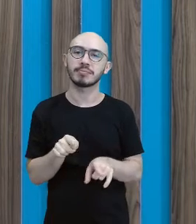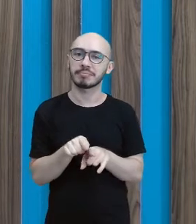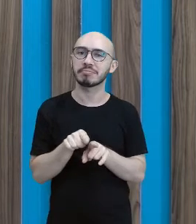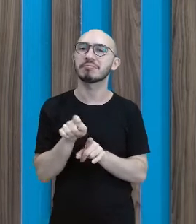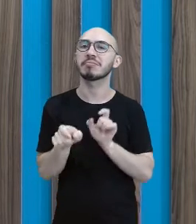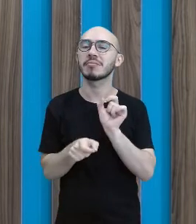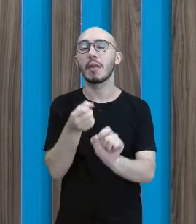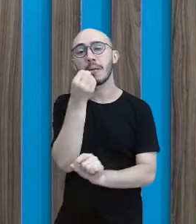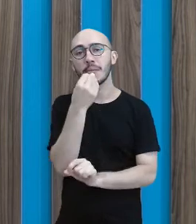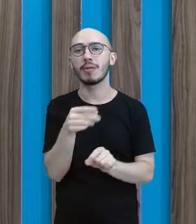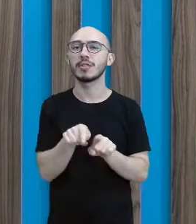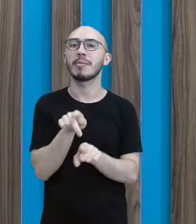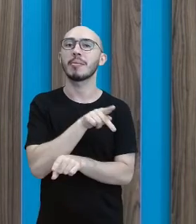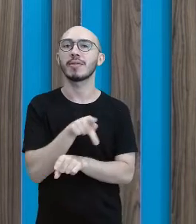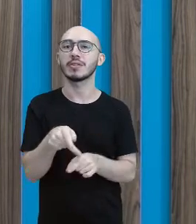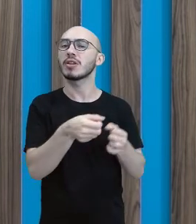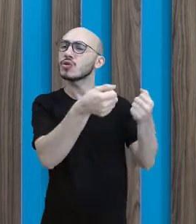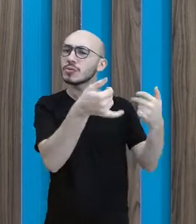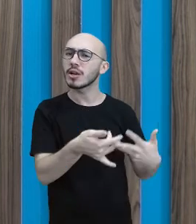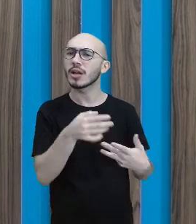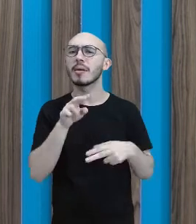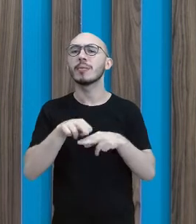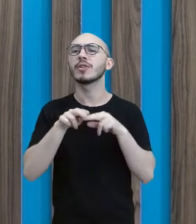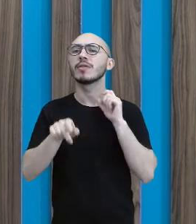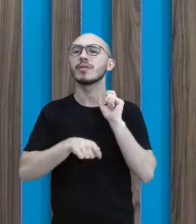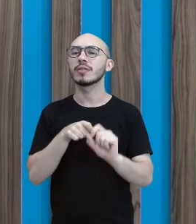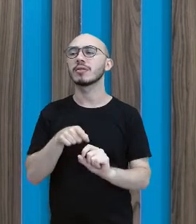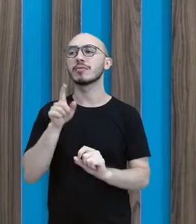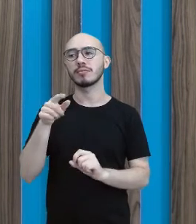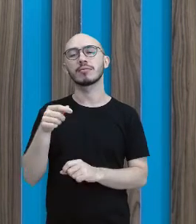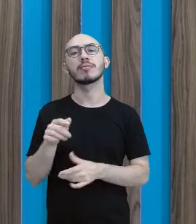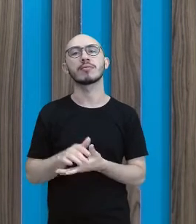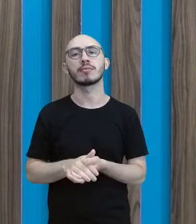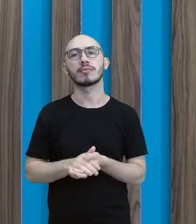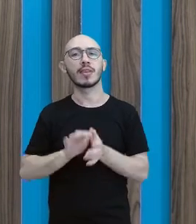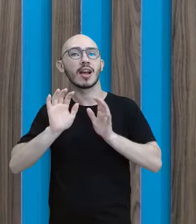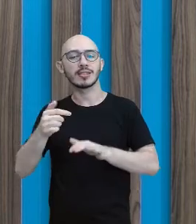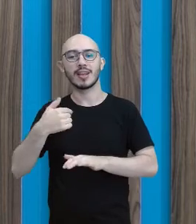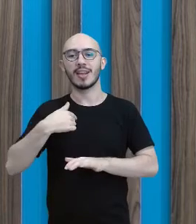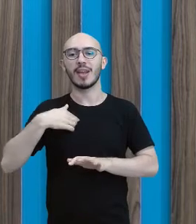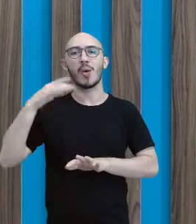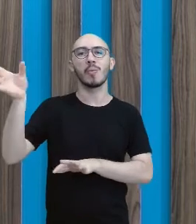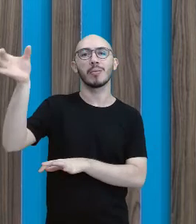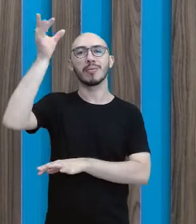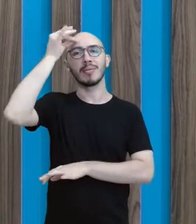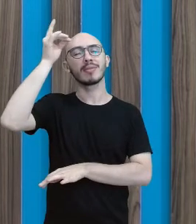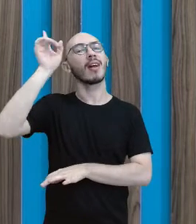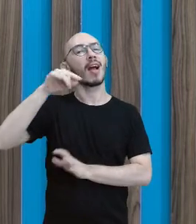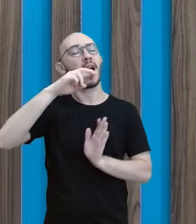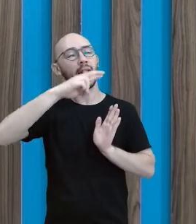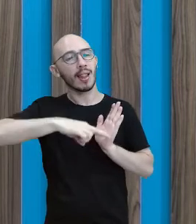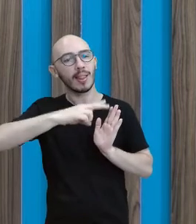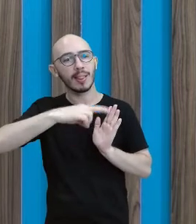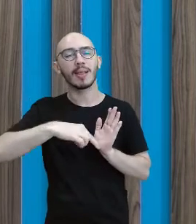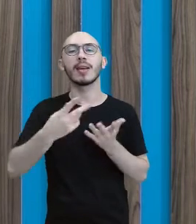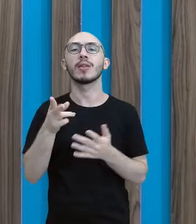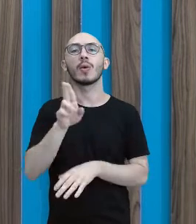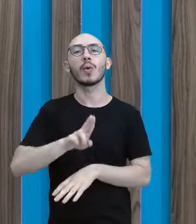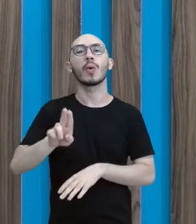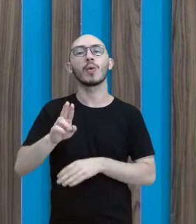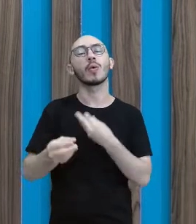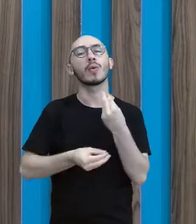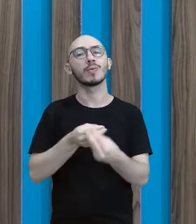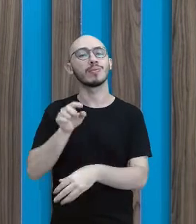foi muito bom ouvir da professora isso, por quê? Porque foi assim que eu internalizei a questão da